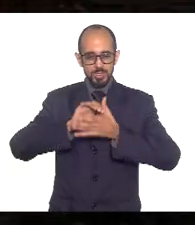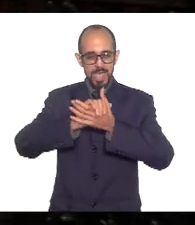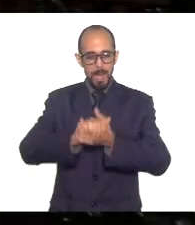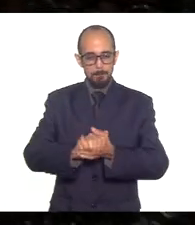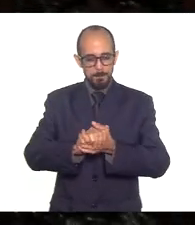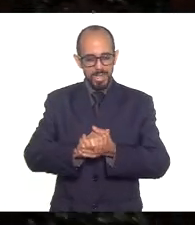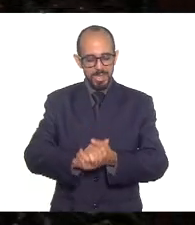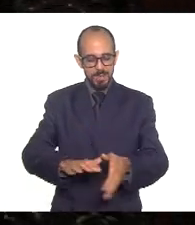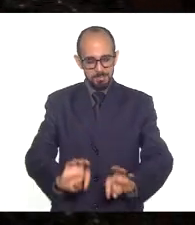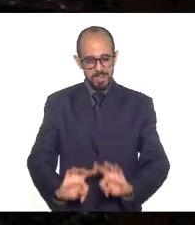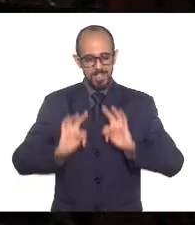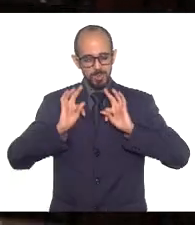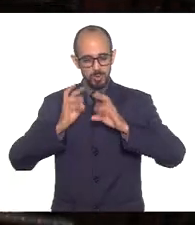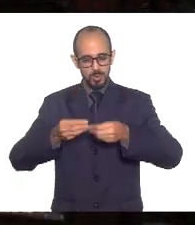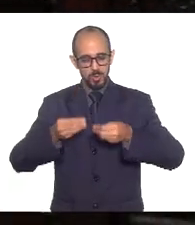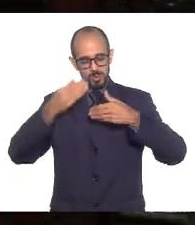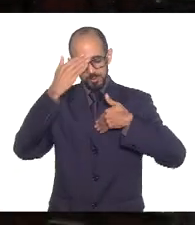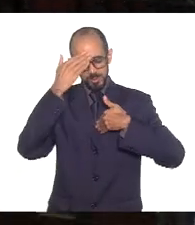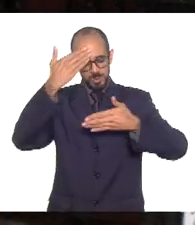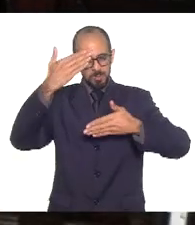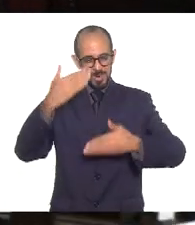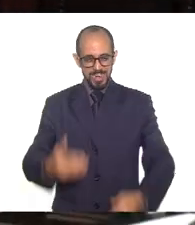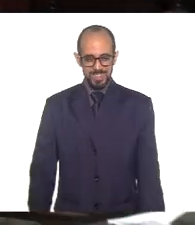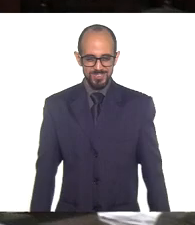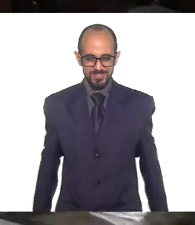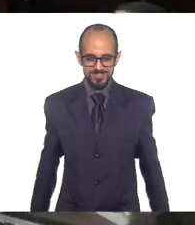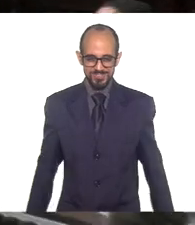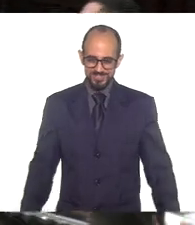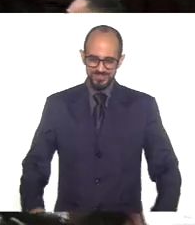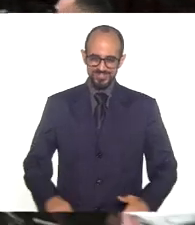infrator da obrigação eu